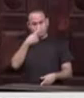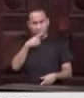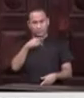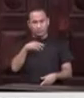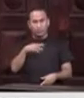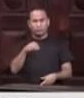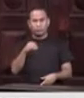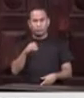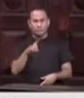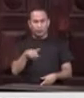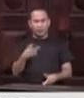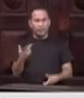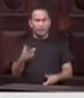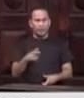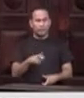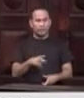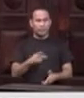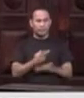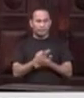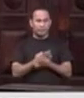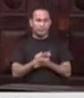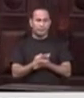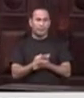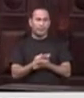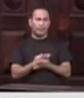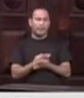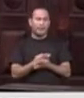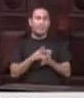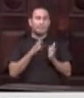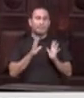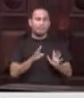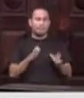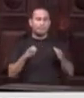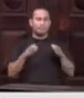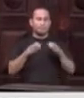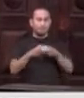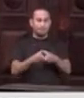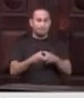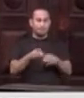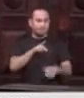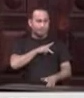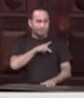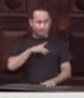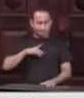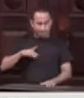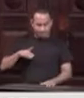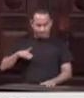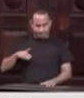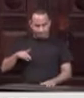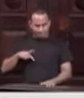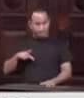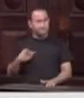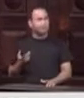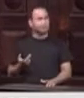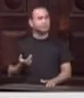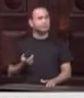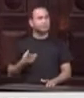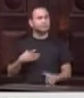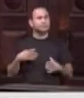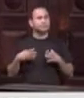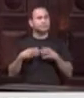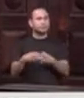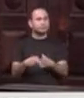equívoco. Mas esse órgão, ligado ao Ministério Público, onde estão os policiais